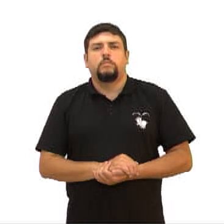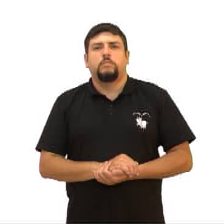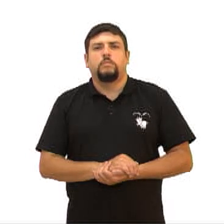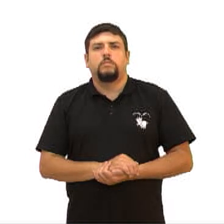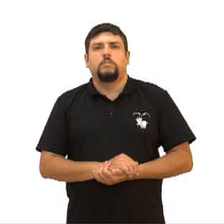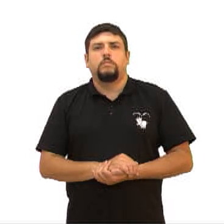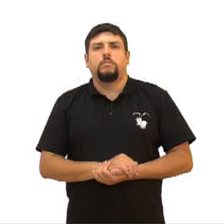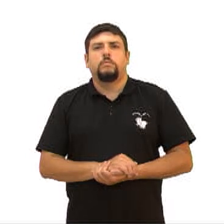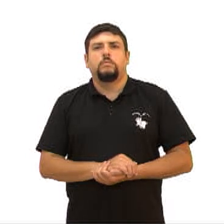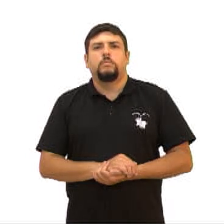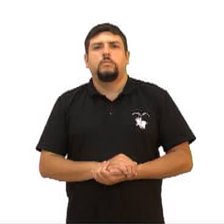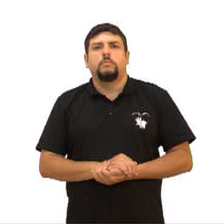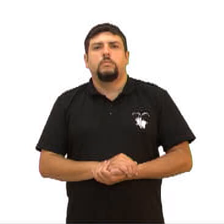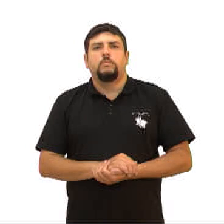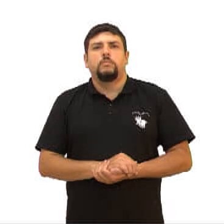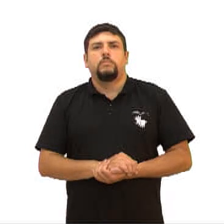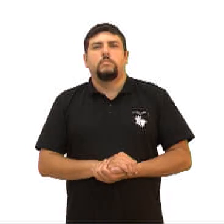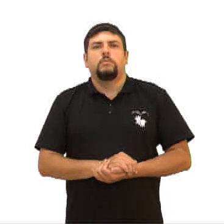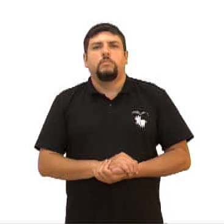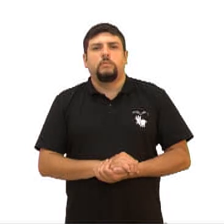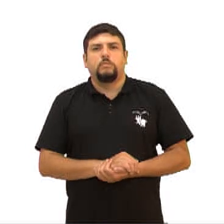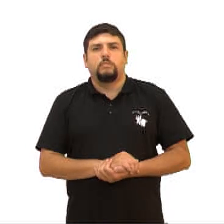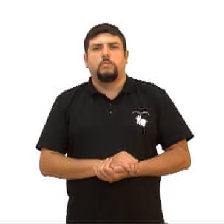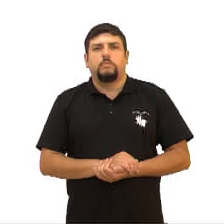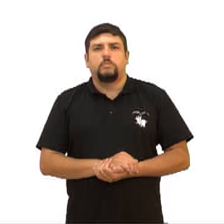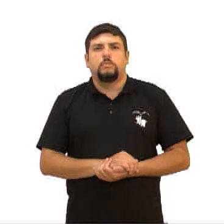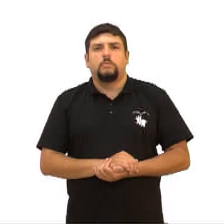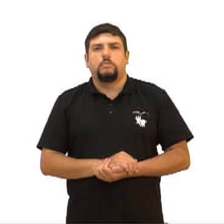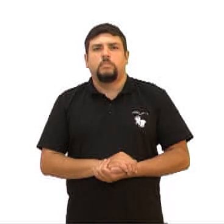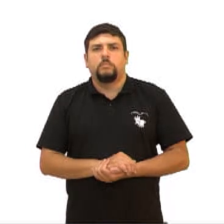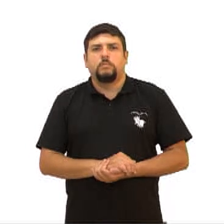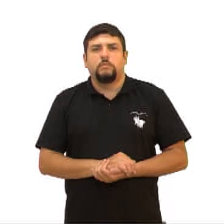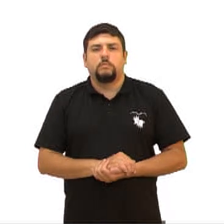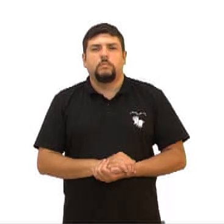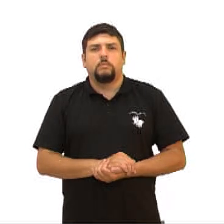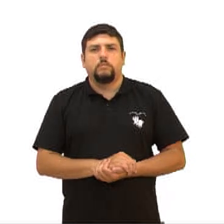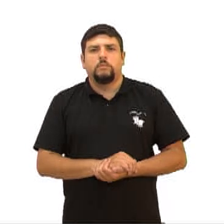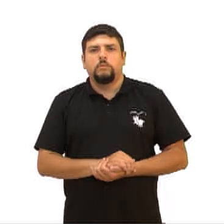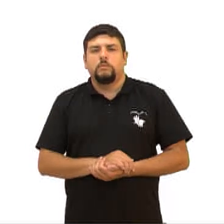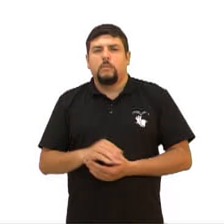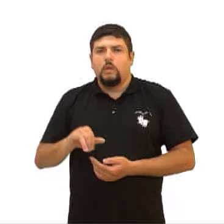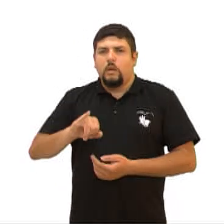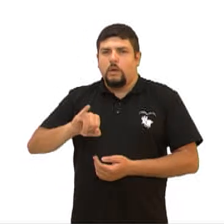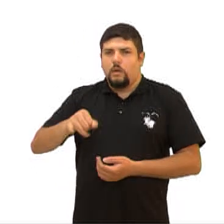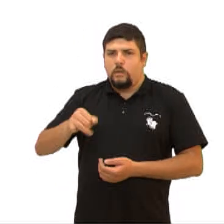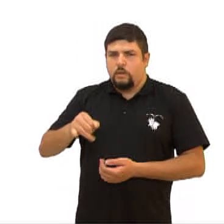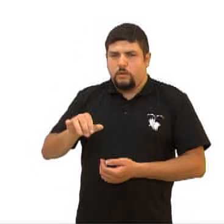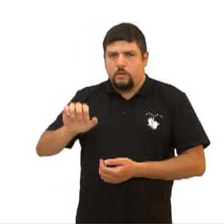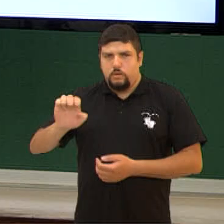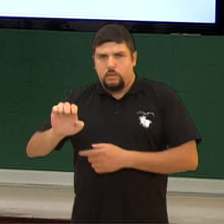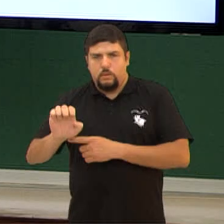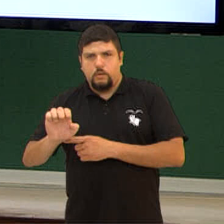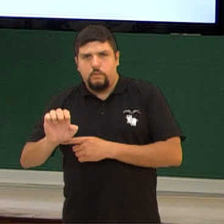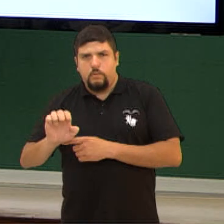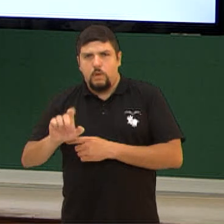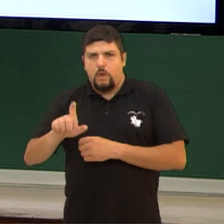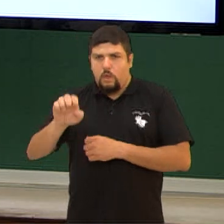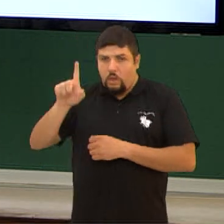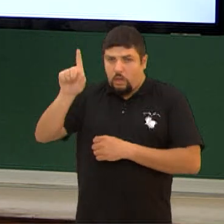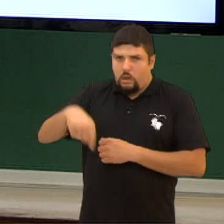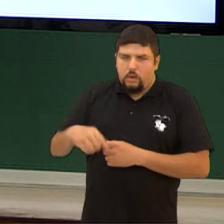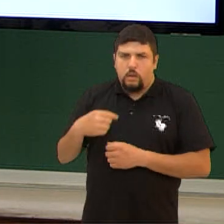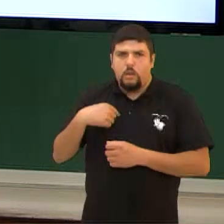these characters can inspire women to fight for their rights? A Jane Eyre era uma feminista da era vitoriana,